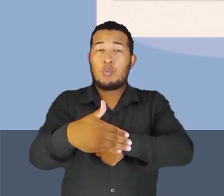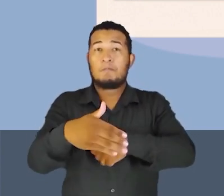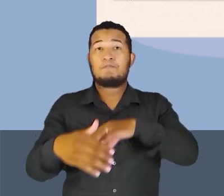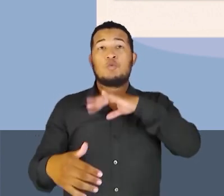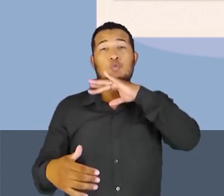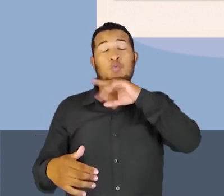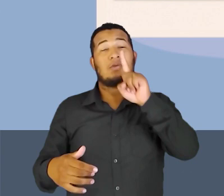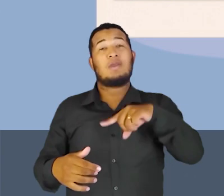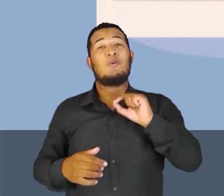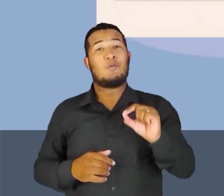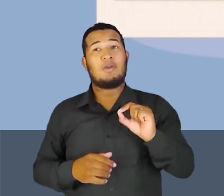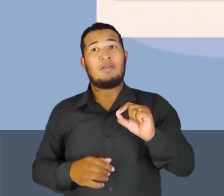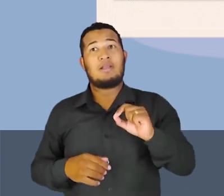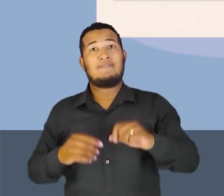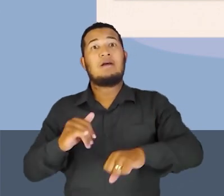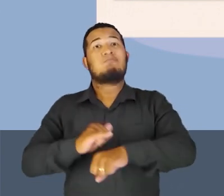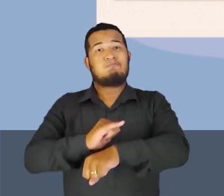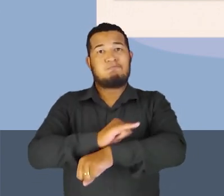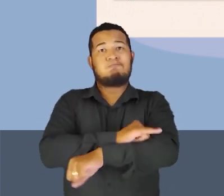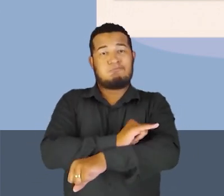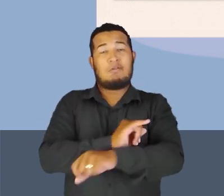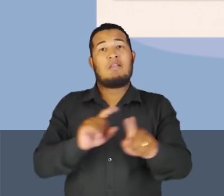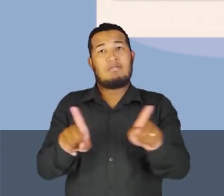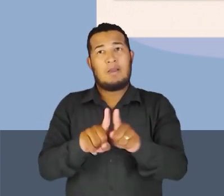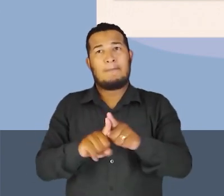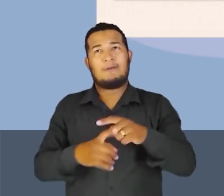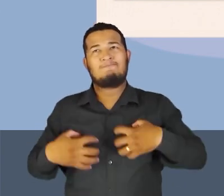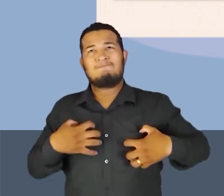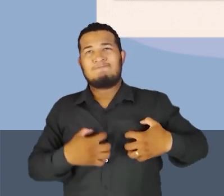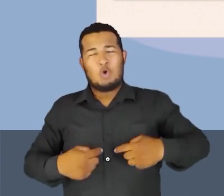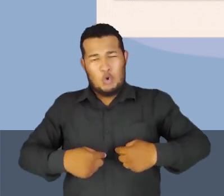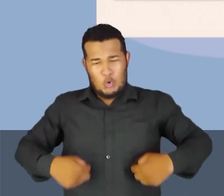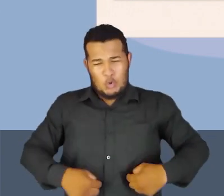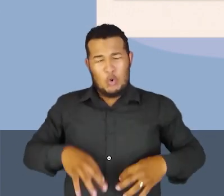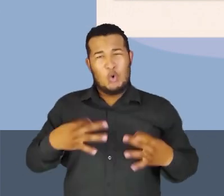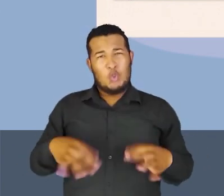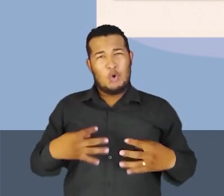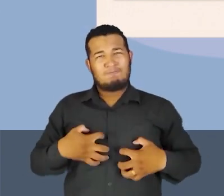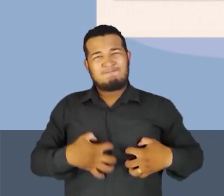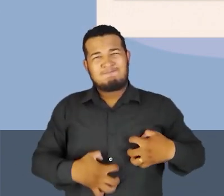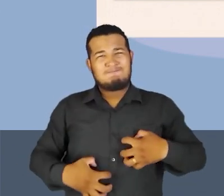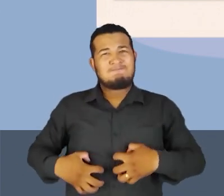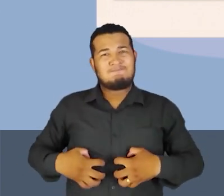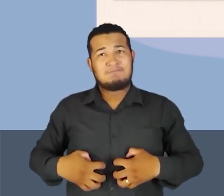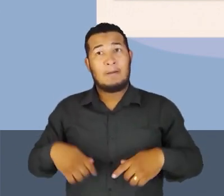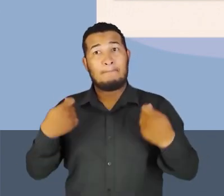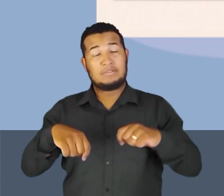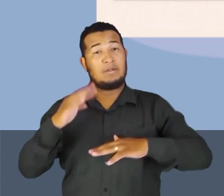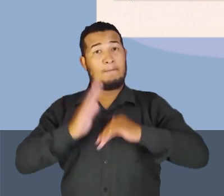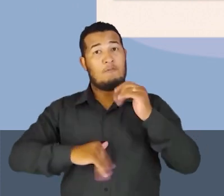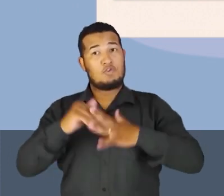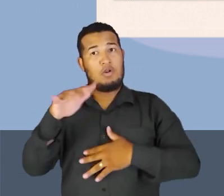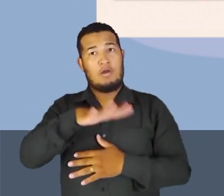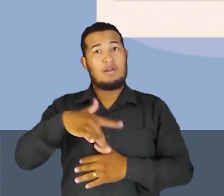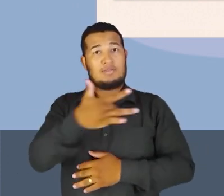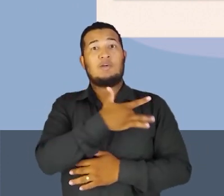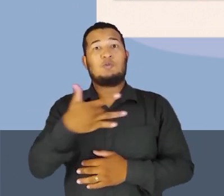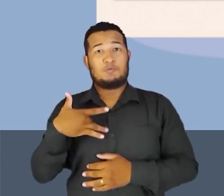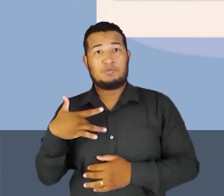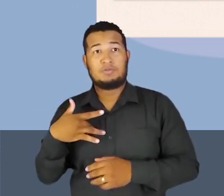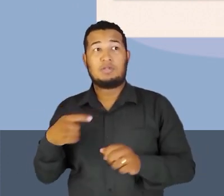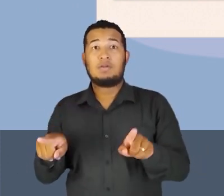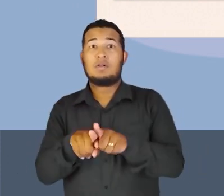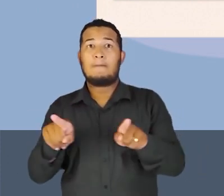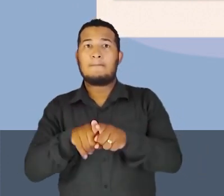desvantagens pode causar aumento de peso, incômodo abdominal, deve ser aplicado por um profissional de saúde e o retorno da